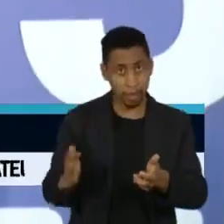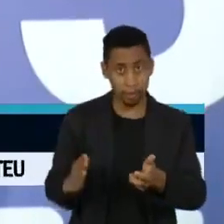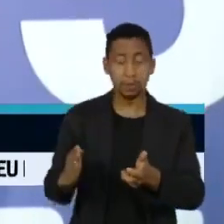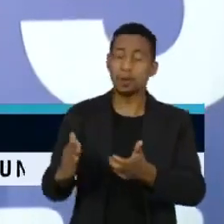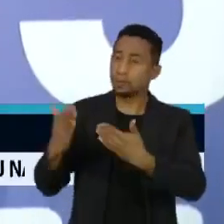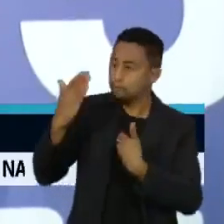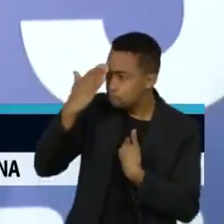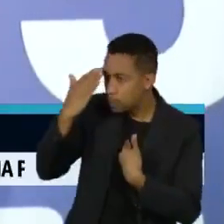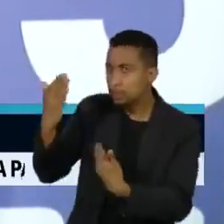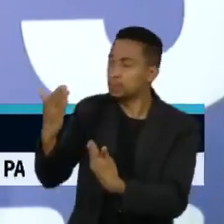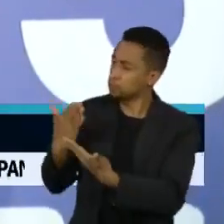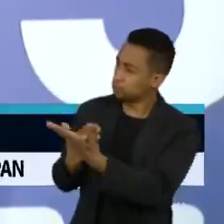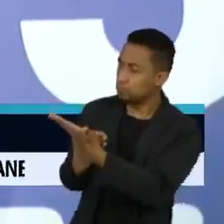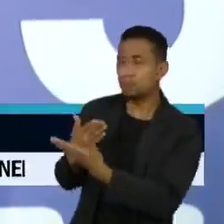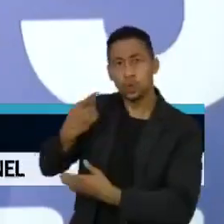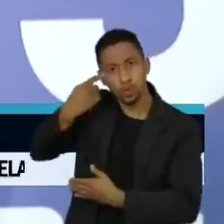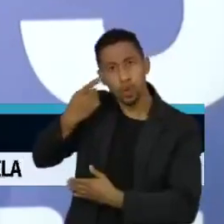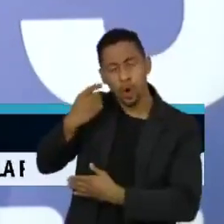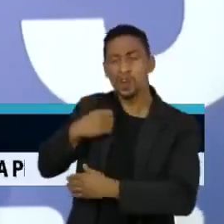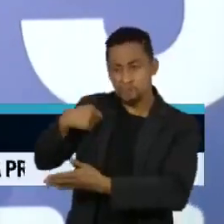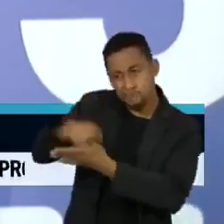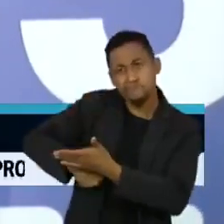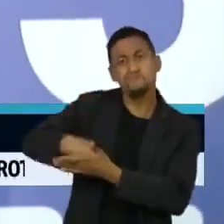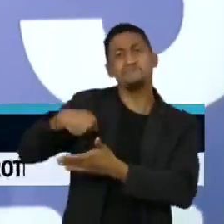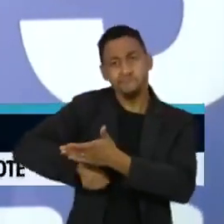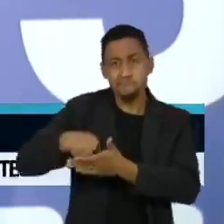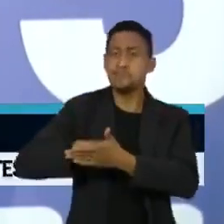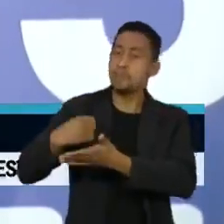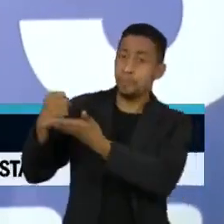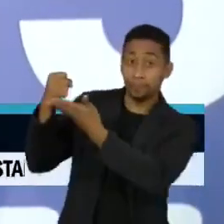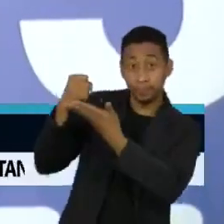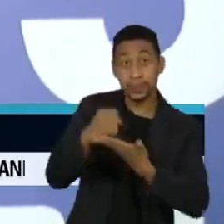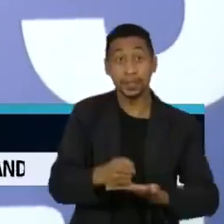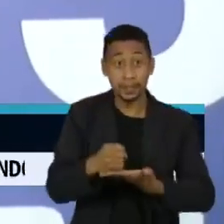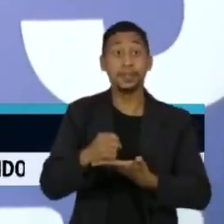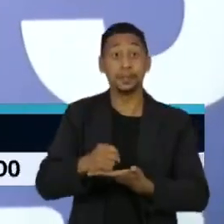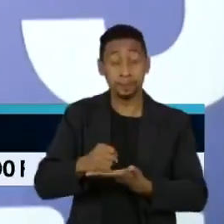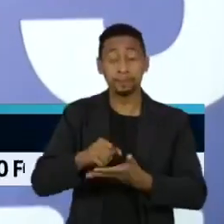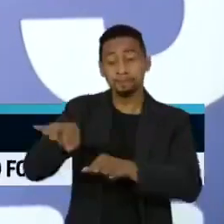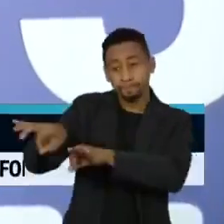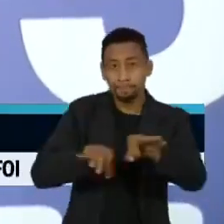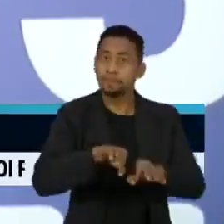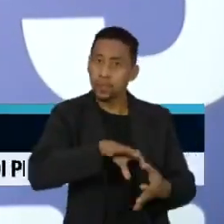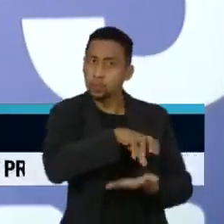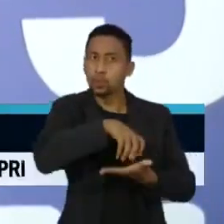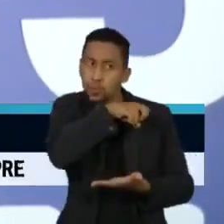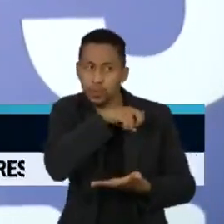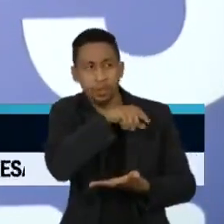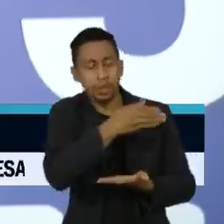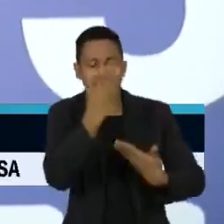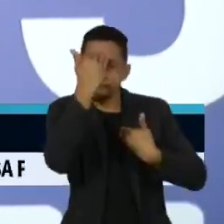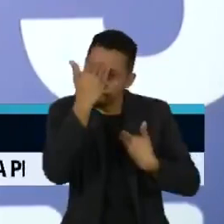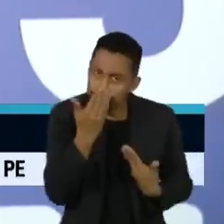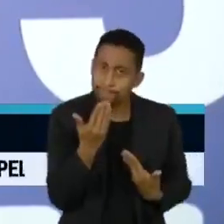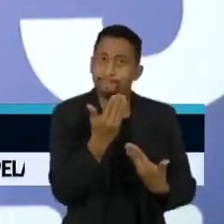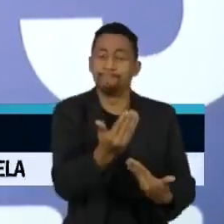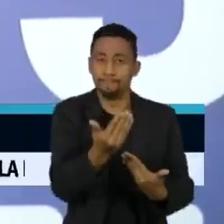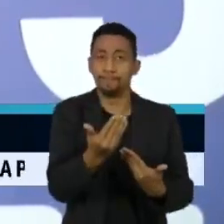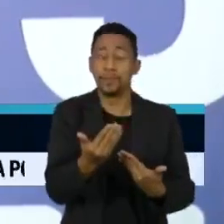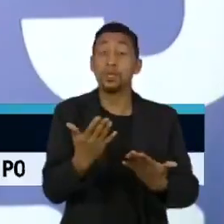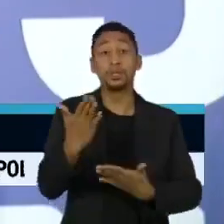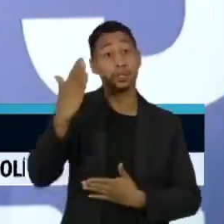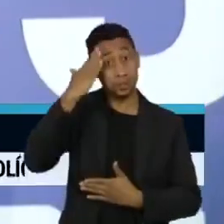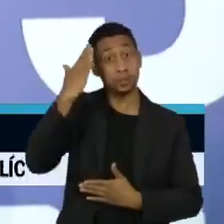isso, a sua persistência em trazer uma vacina através do Butantan. Isso a gente tem uma gratidão enorme, nós sabemos que